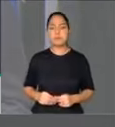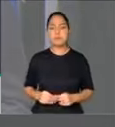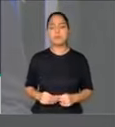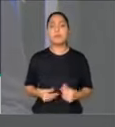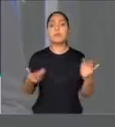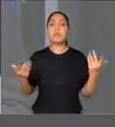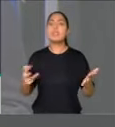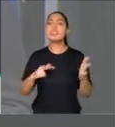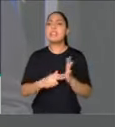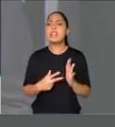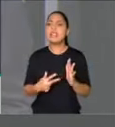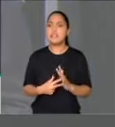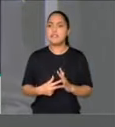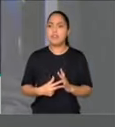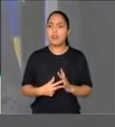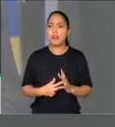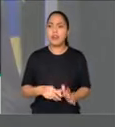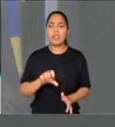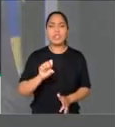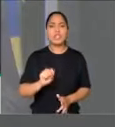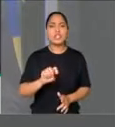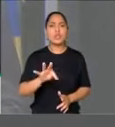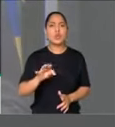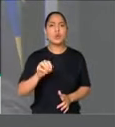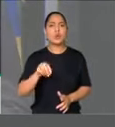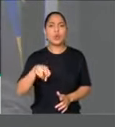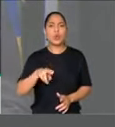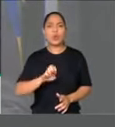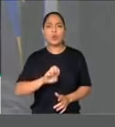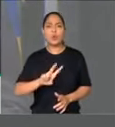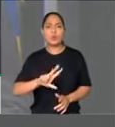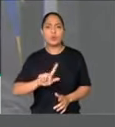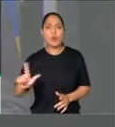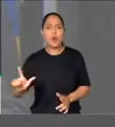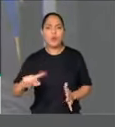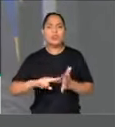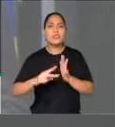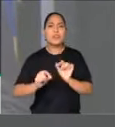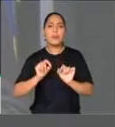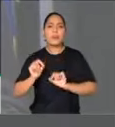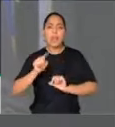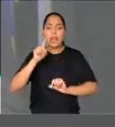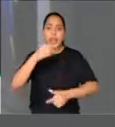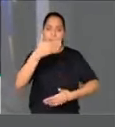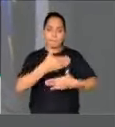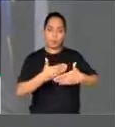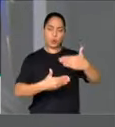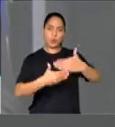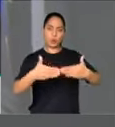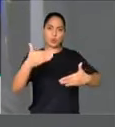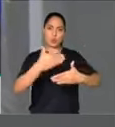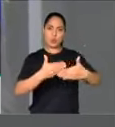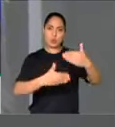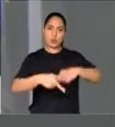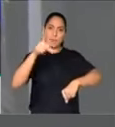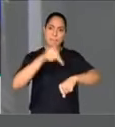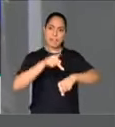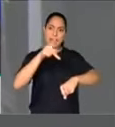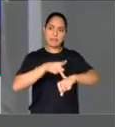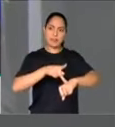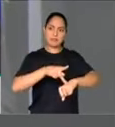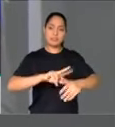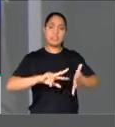O que, que significa Stonewall? Significa muro de pedra. Significa que tivemos que atravessar este